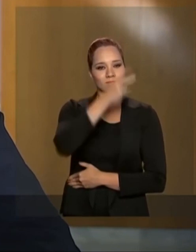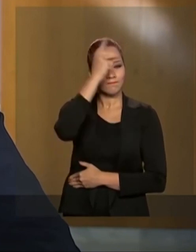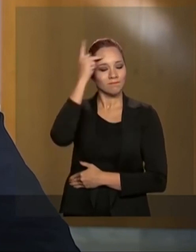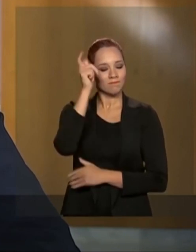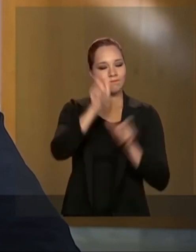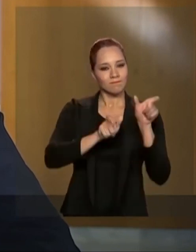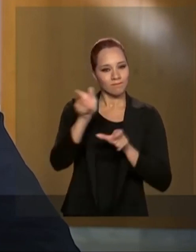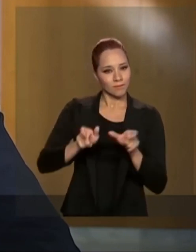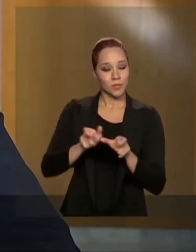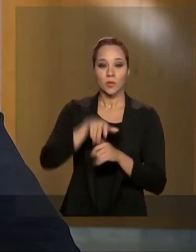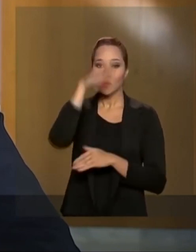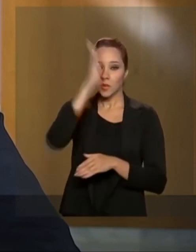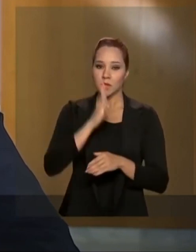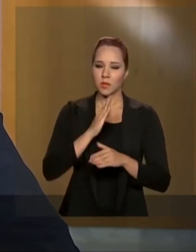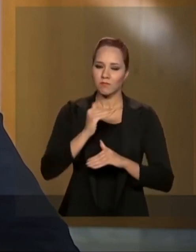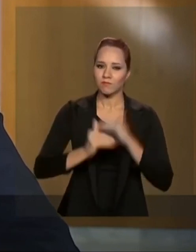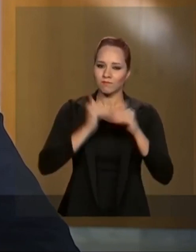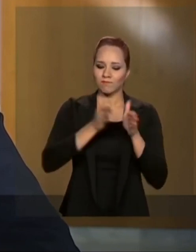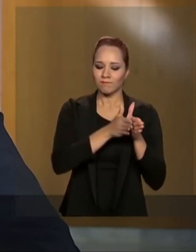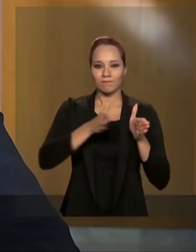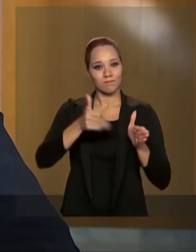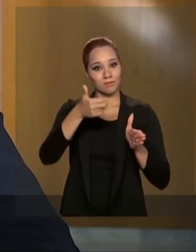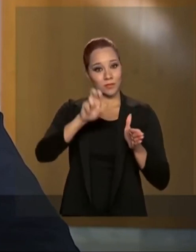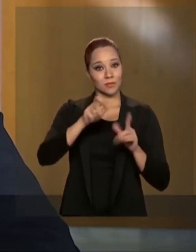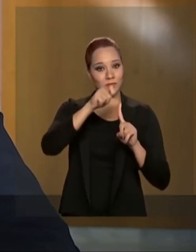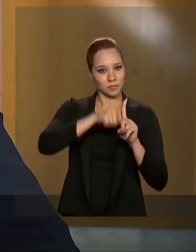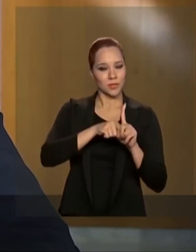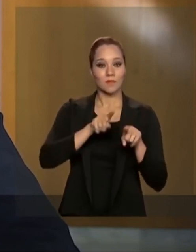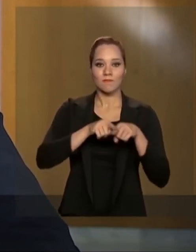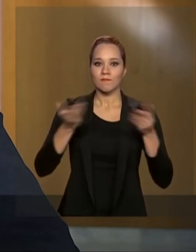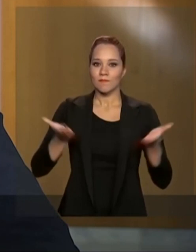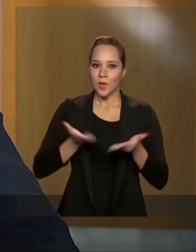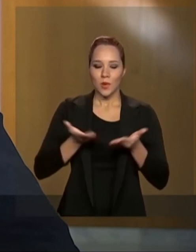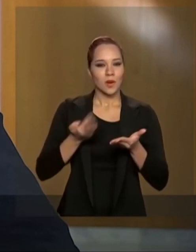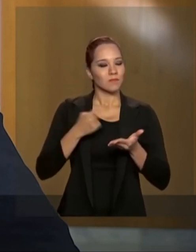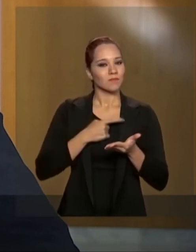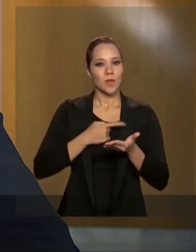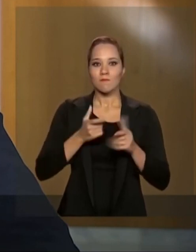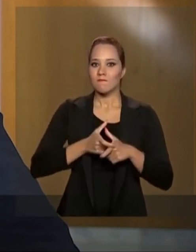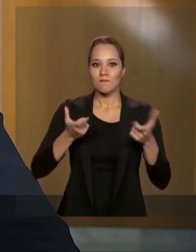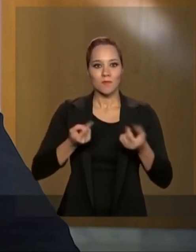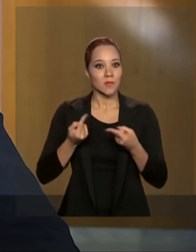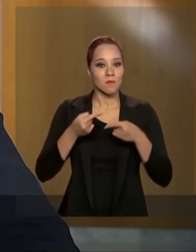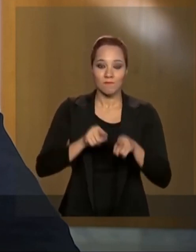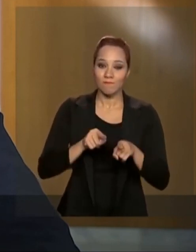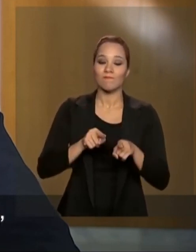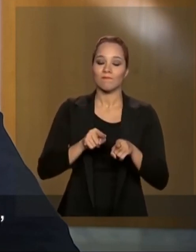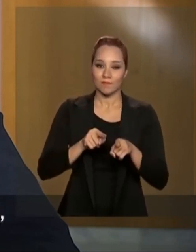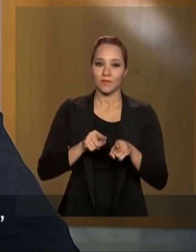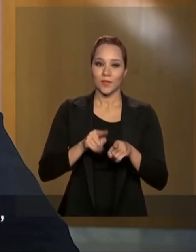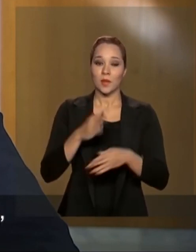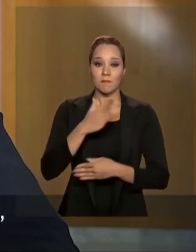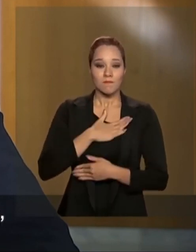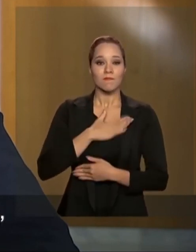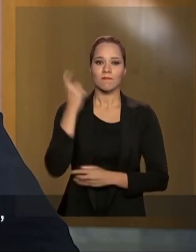O presidente Jair Bolsonaro adotou um tom mais brando no pronunciamento desta terça-feira à noite e não criticou diretamente o